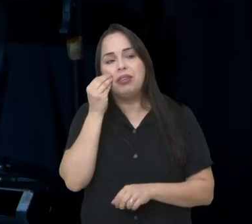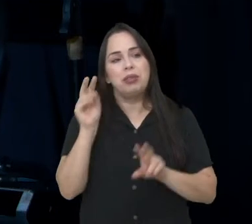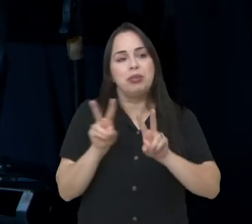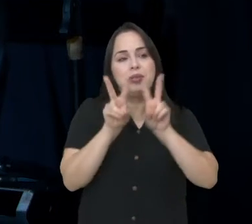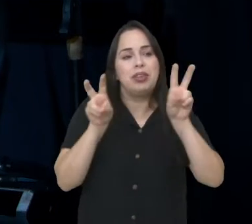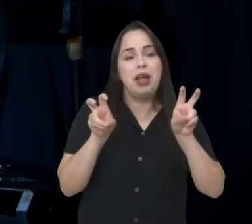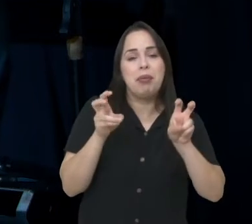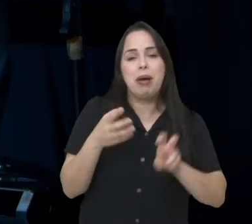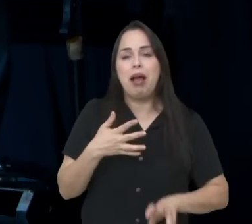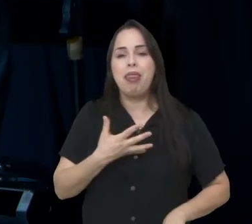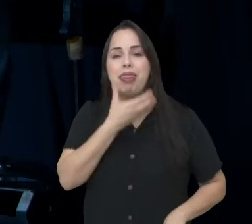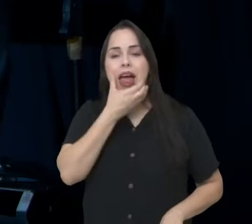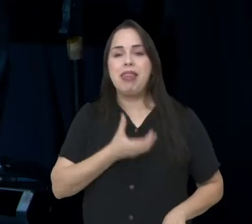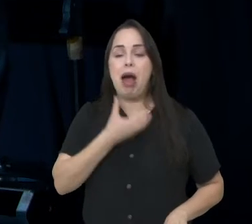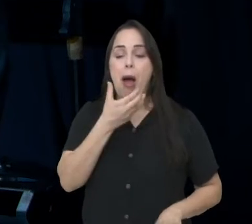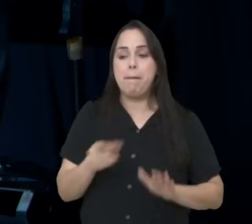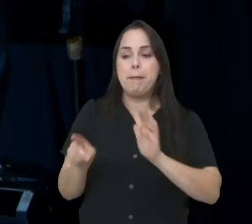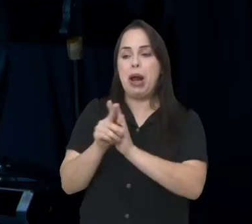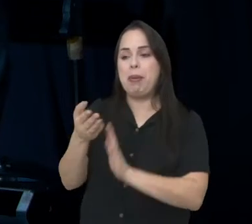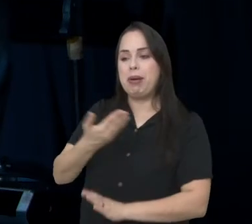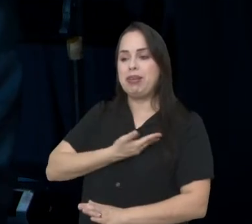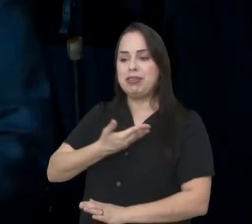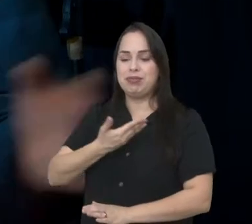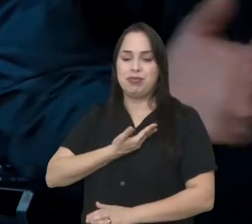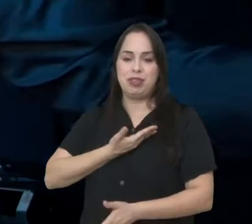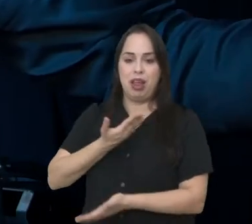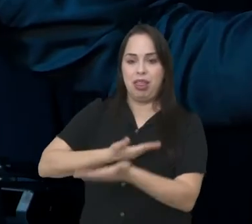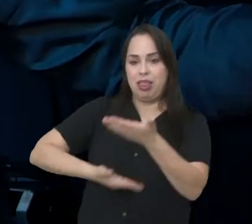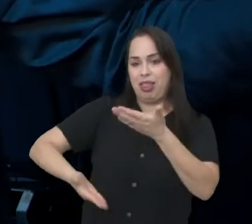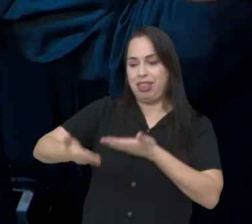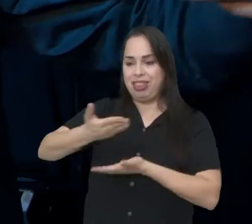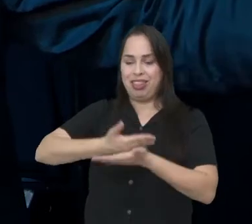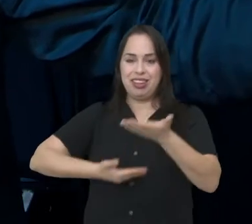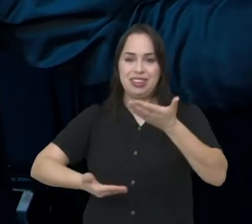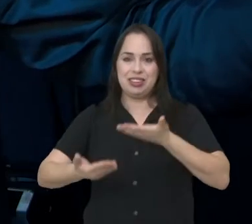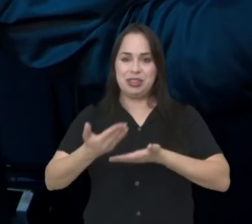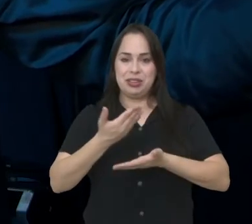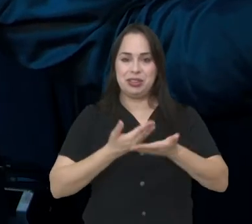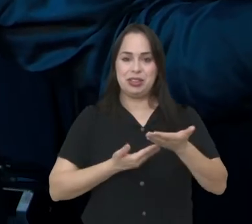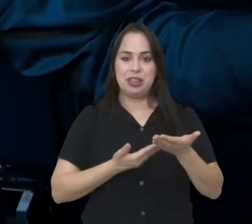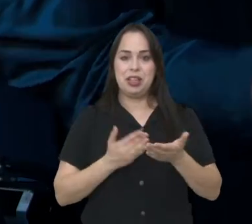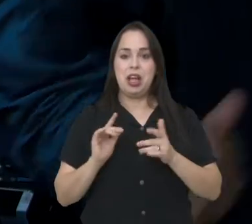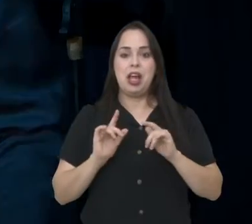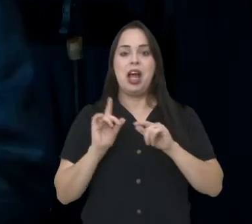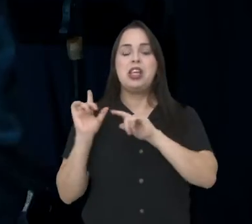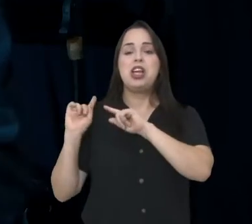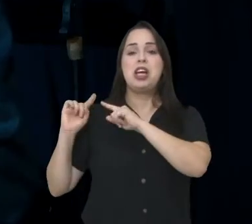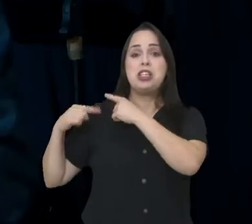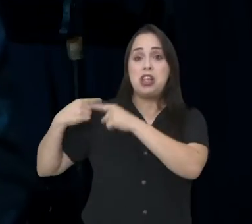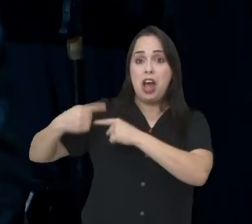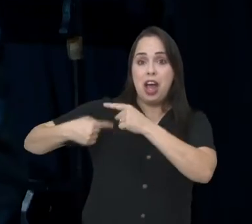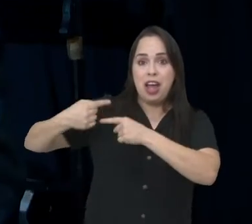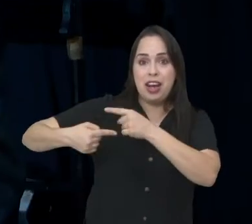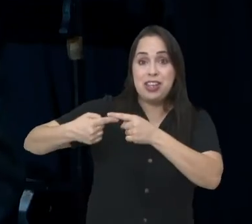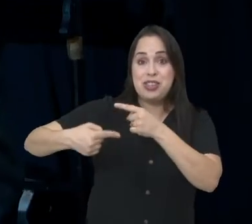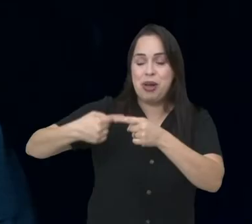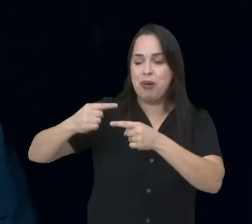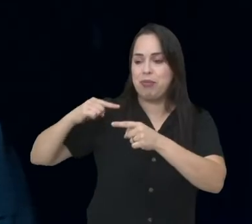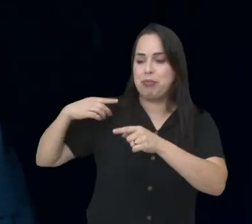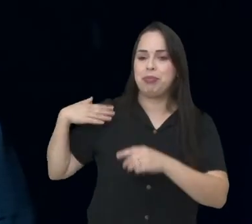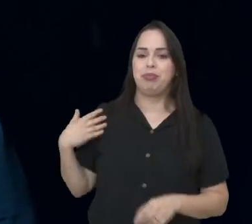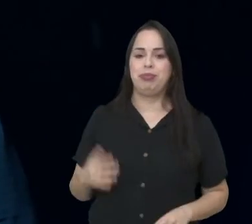para amigos, né? Uma confraternização para todas as gerações, que já teve muita troca de geração aqui, né?